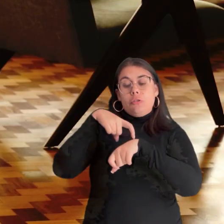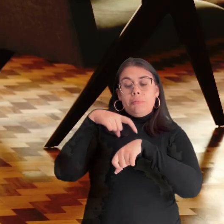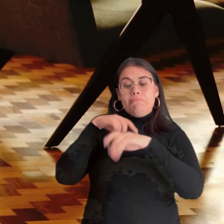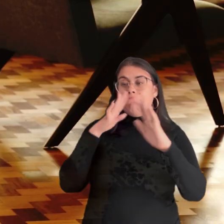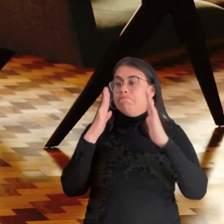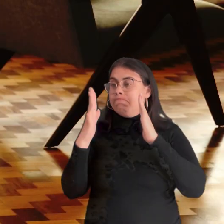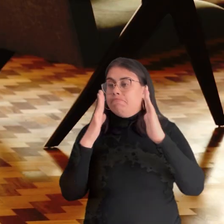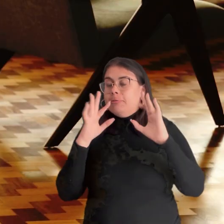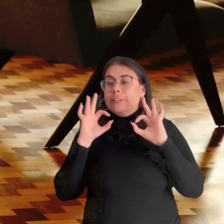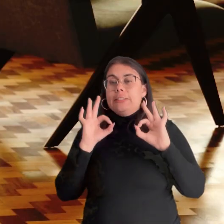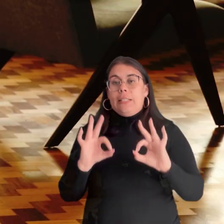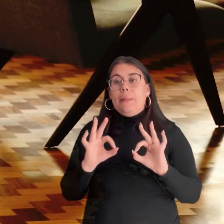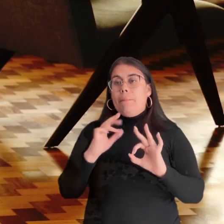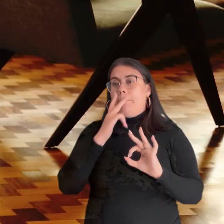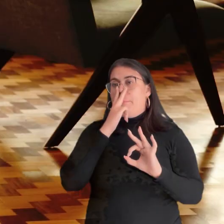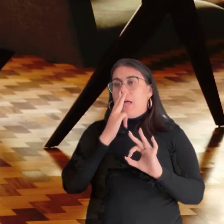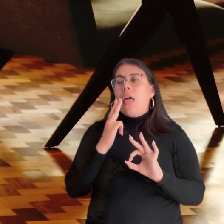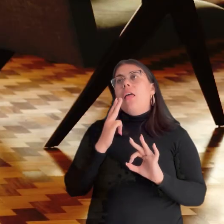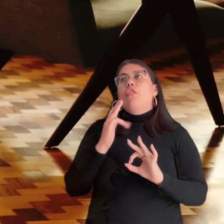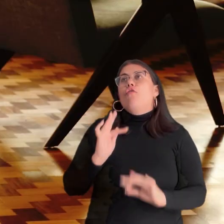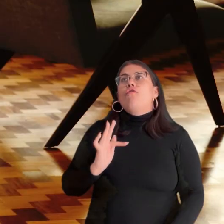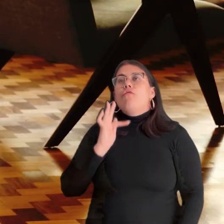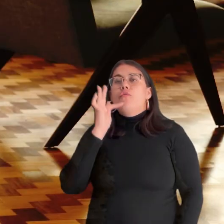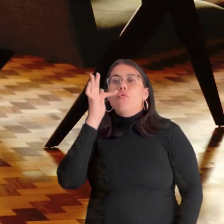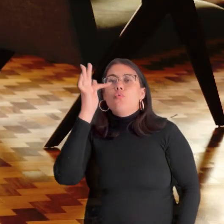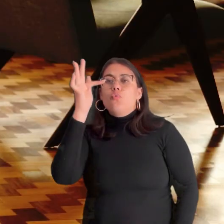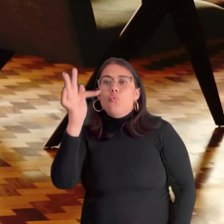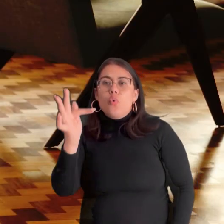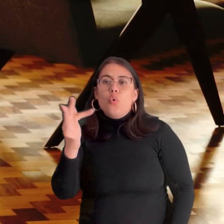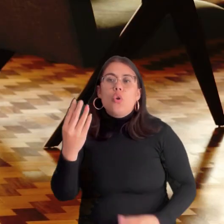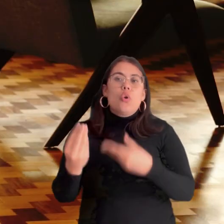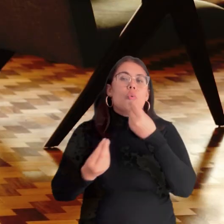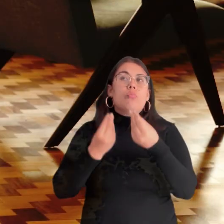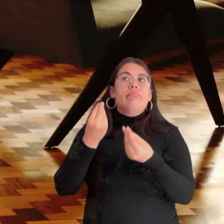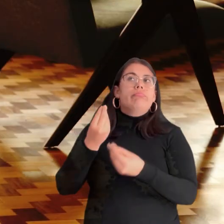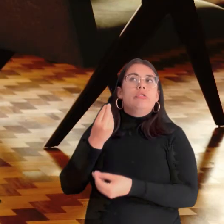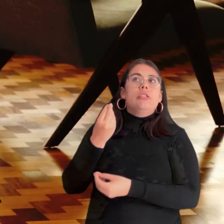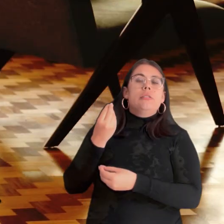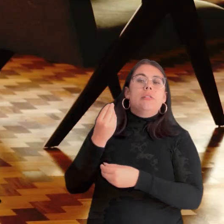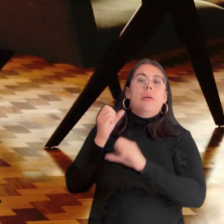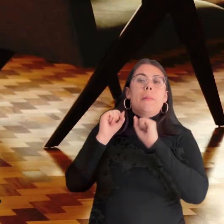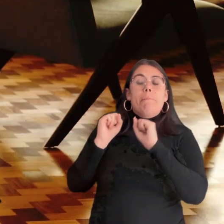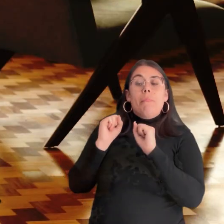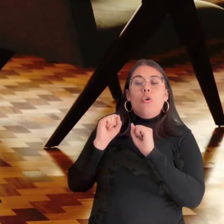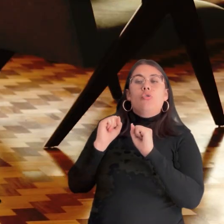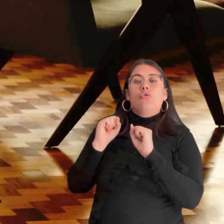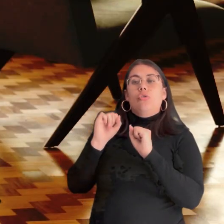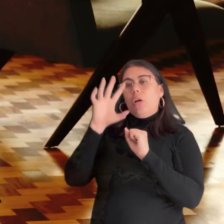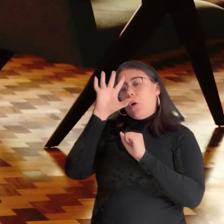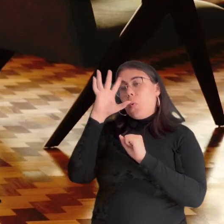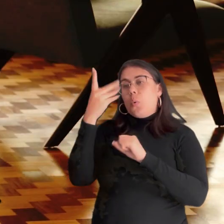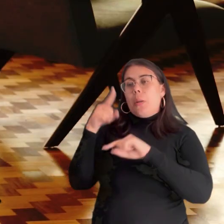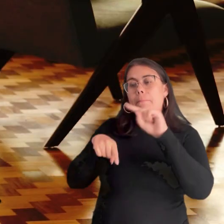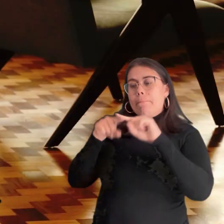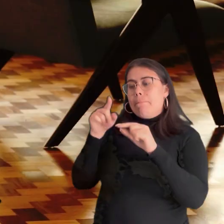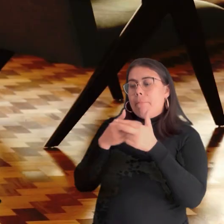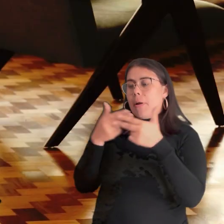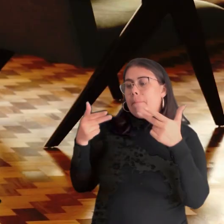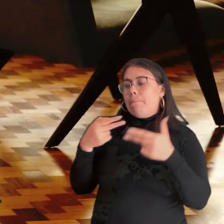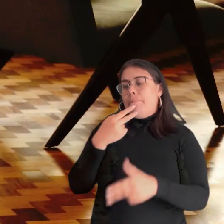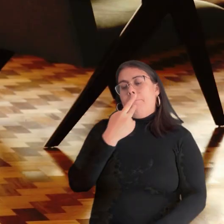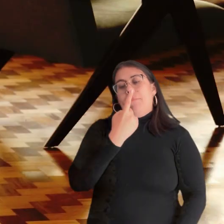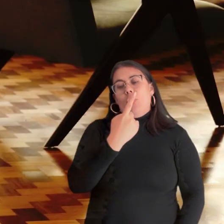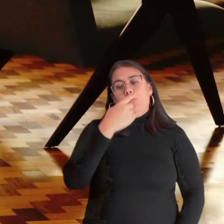olhando para trás, o dia que se reconhecesse isso, saberiam-se o que eram as peças de 1959 e as que eram as peças da última